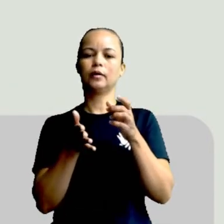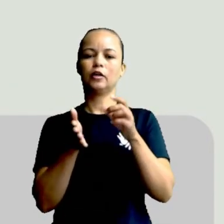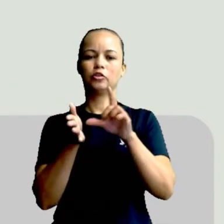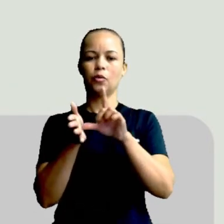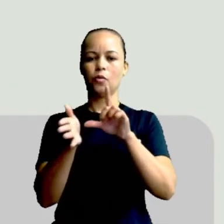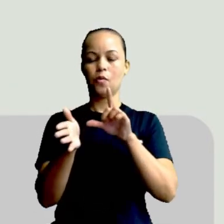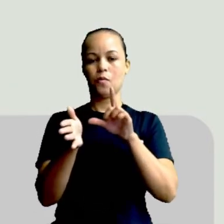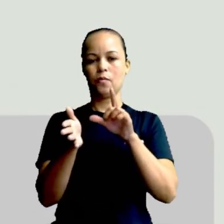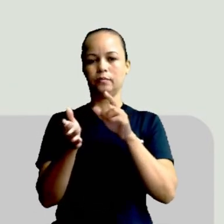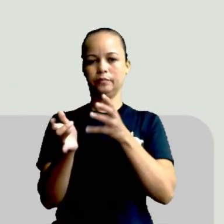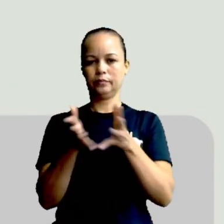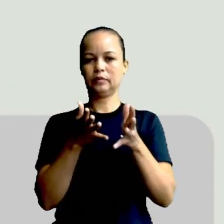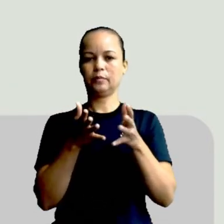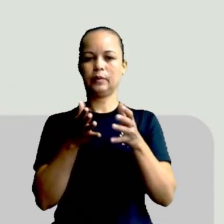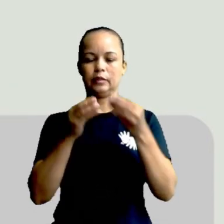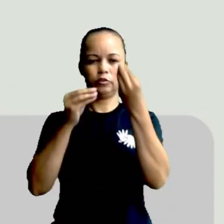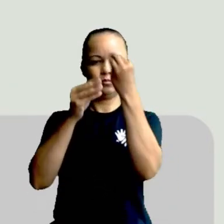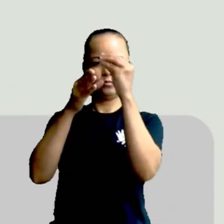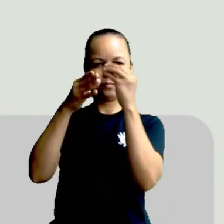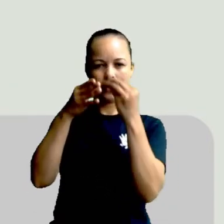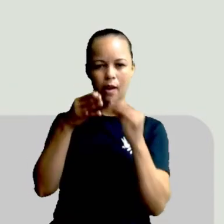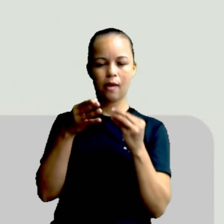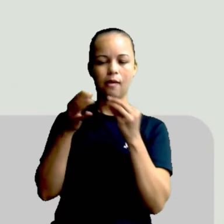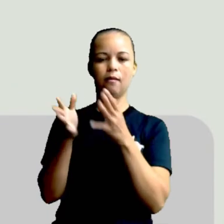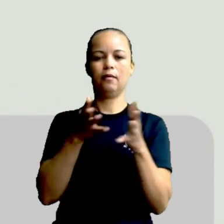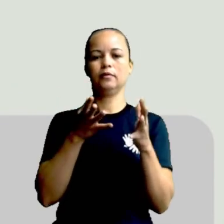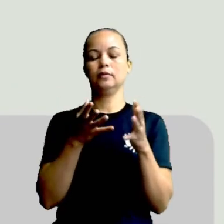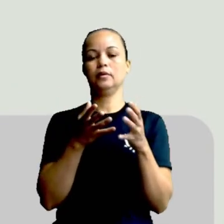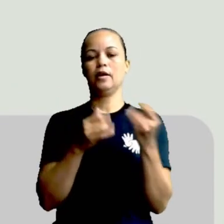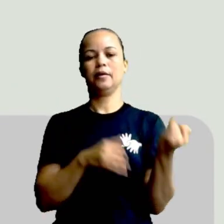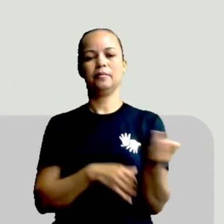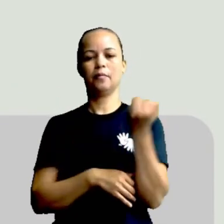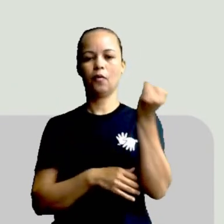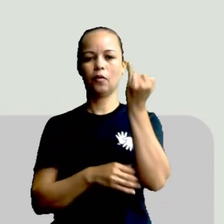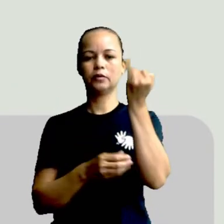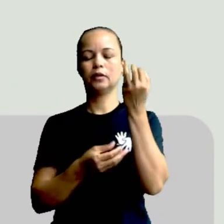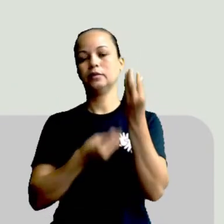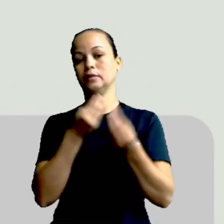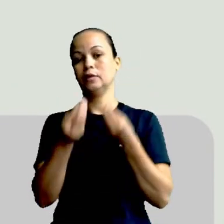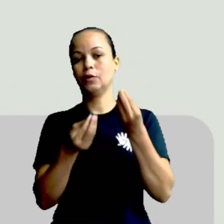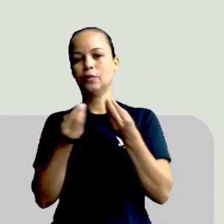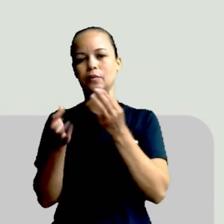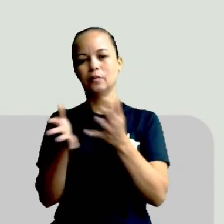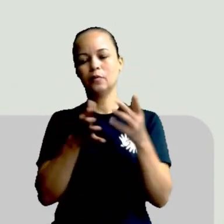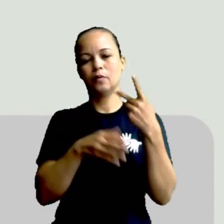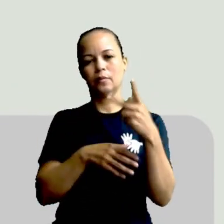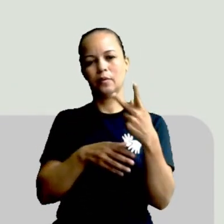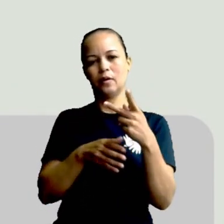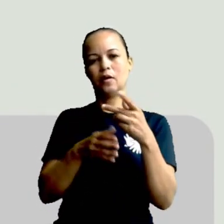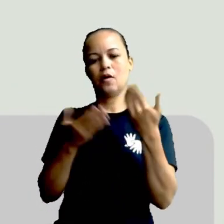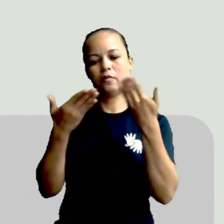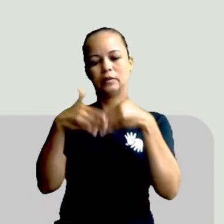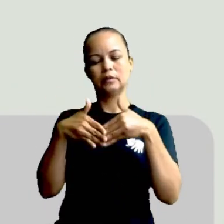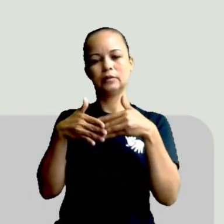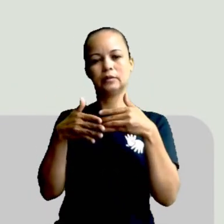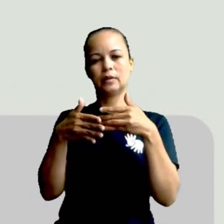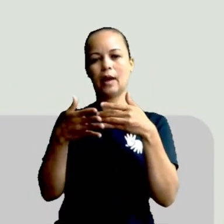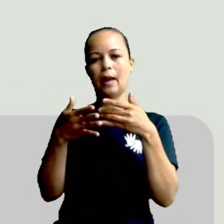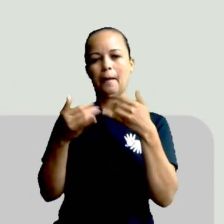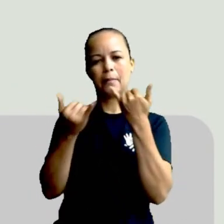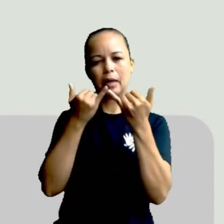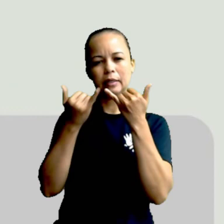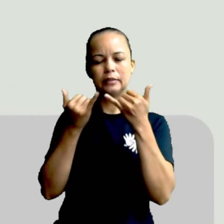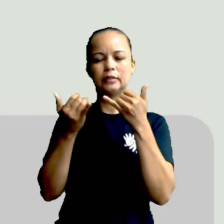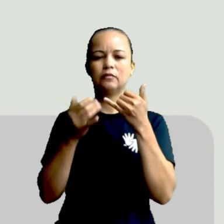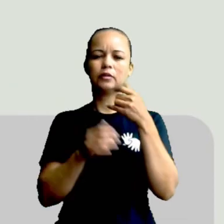para fazer o preenchimento das lacunas então é importante diante de uma prova com uma questão semelhante é essa você e